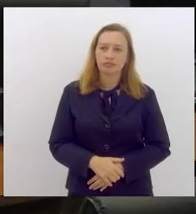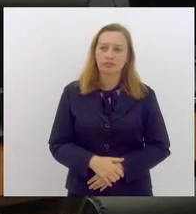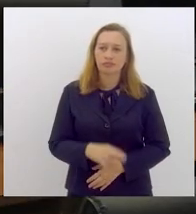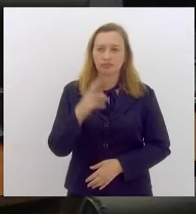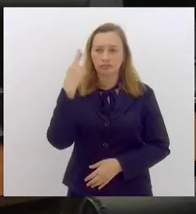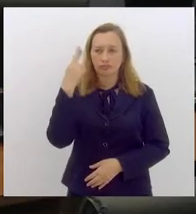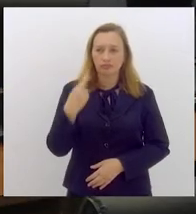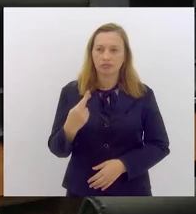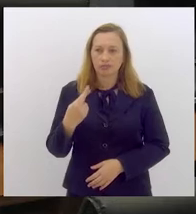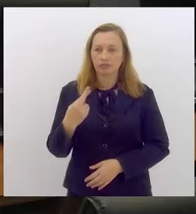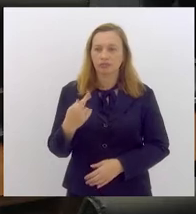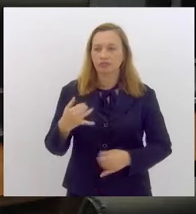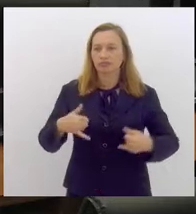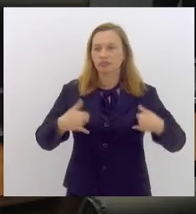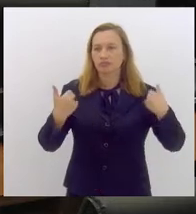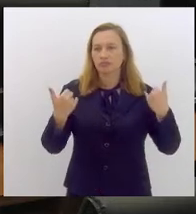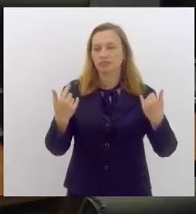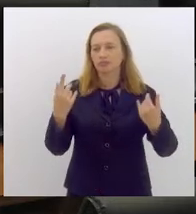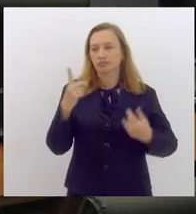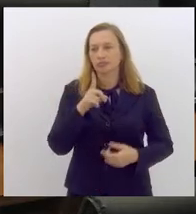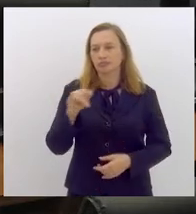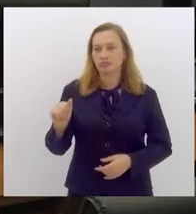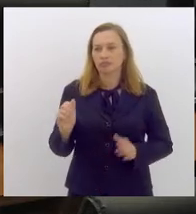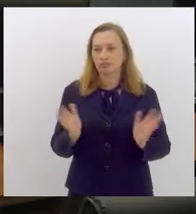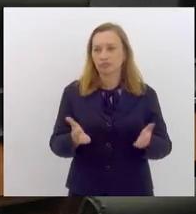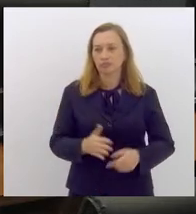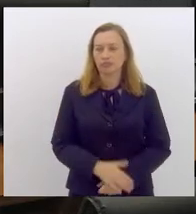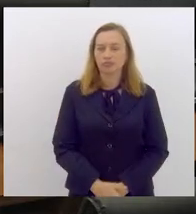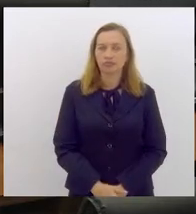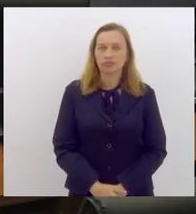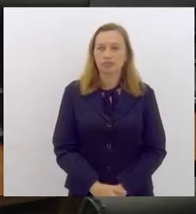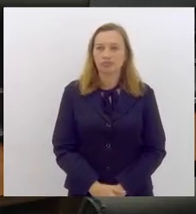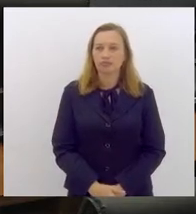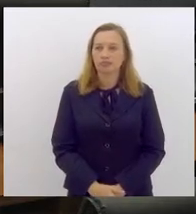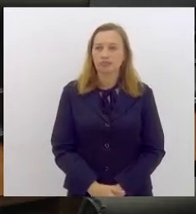Renata Souza, aniversariante do dia.